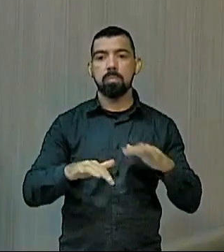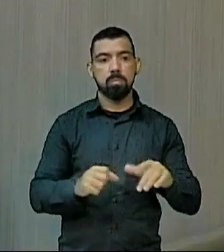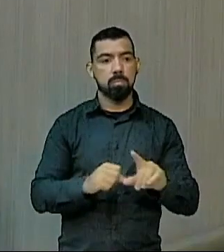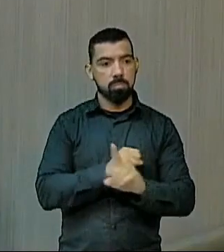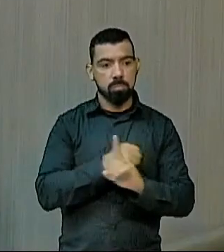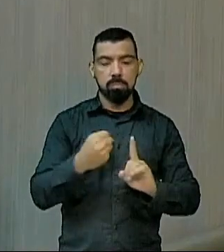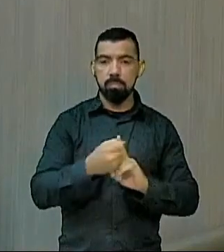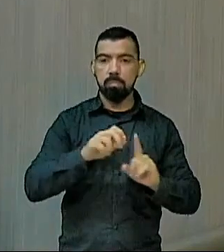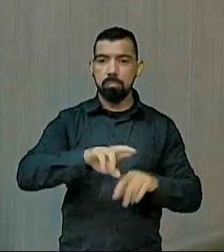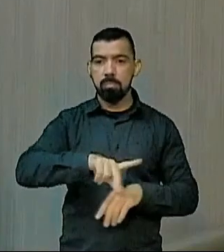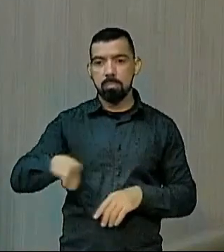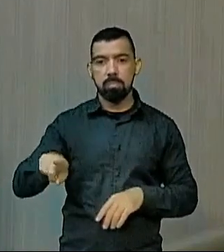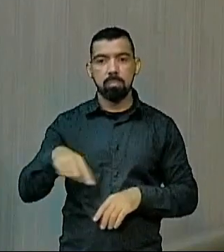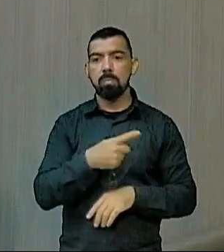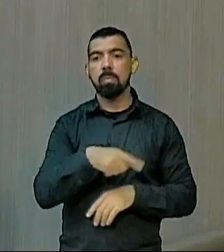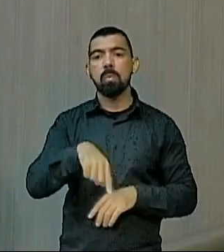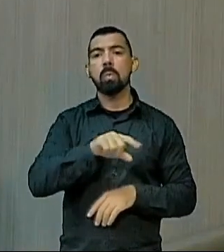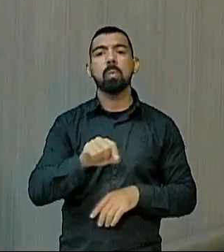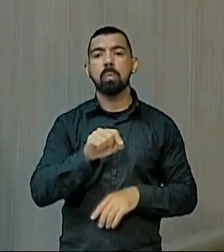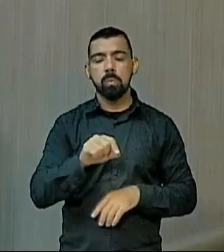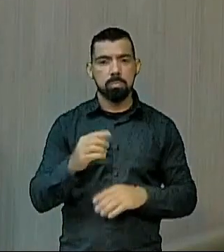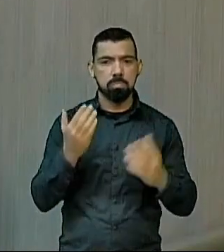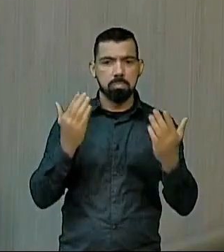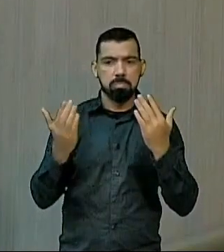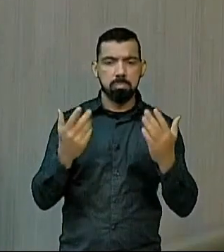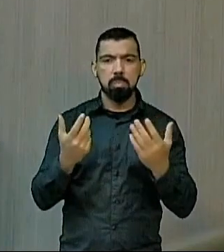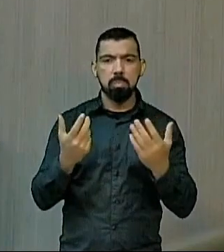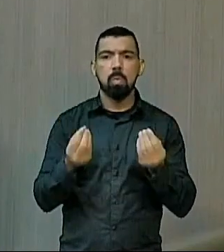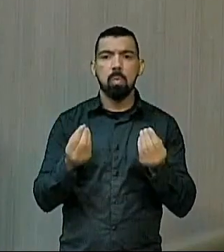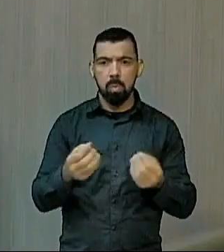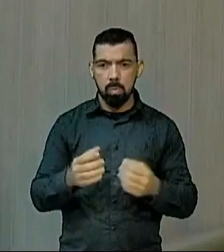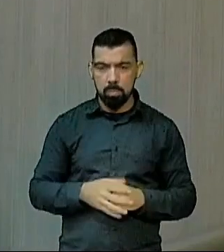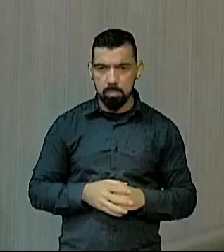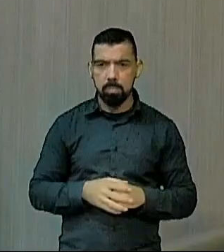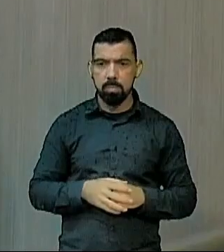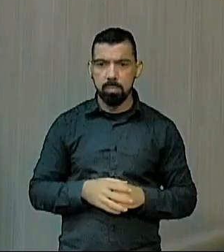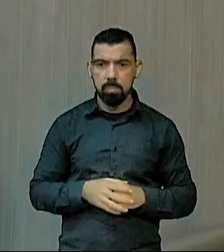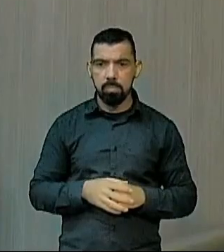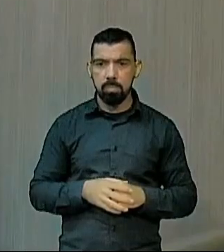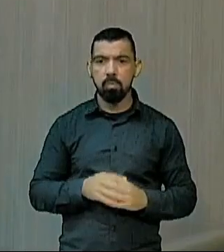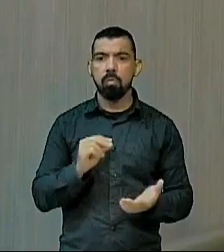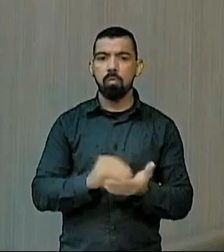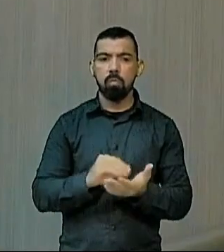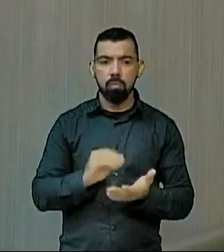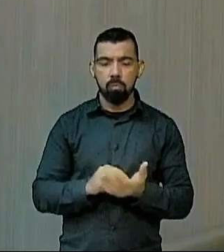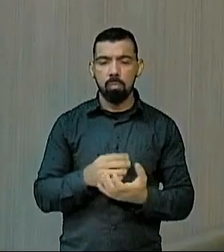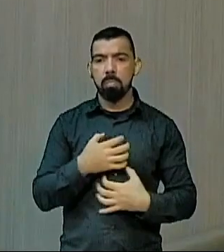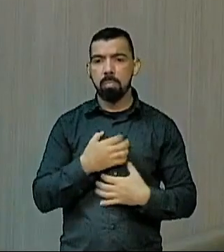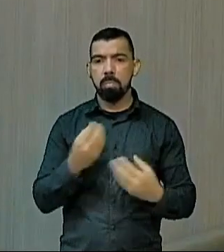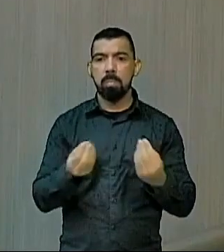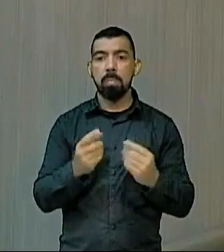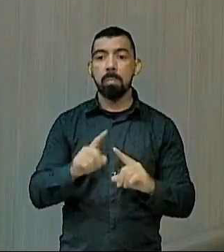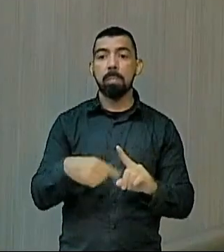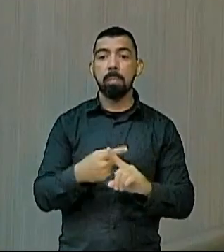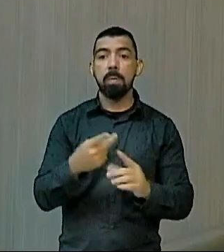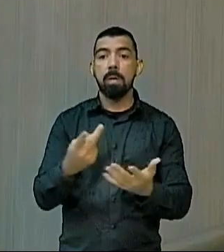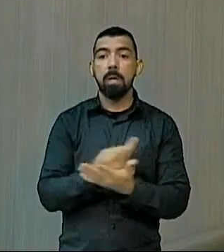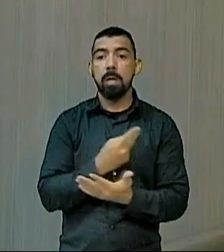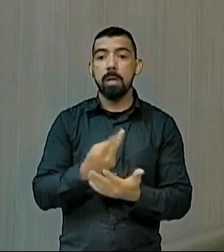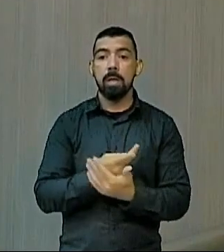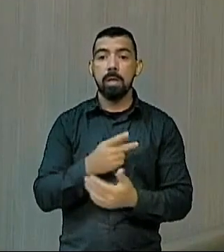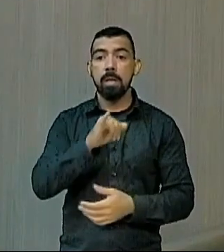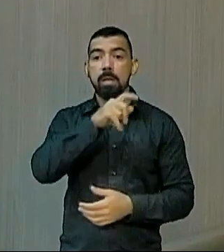sociais que estão questionando o absurdo a inconveniência a insensibilidade e a inconstitucionalidade